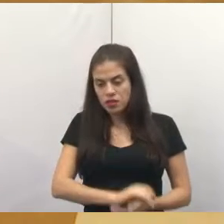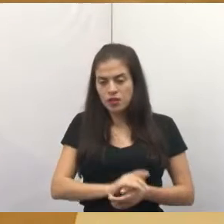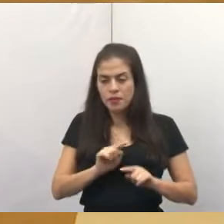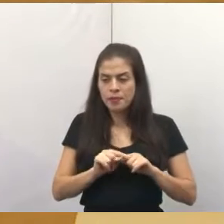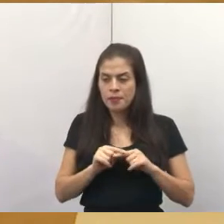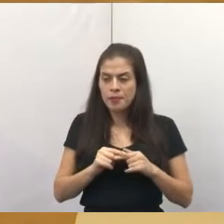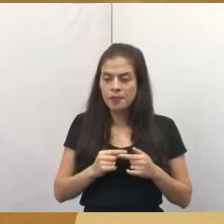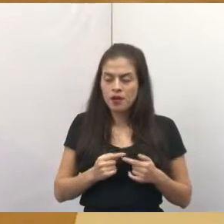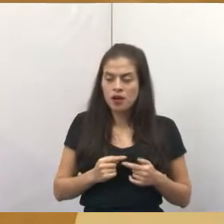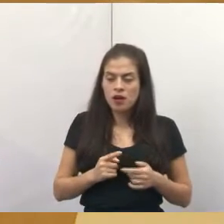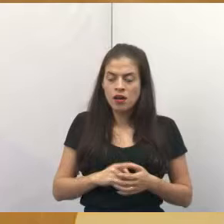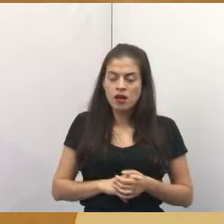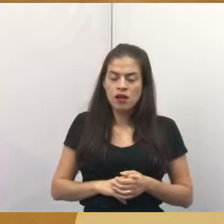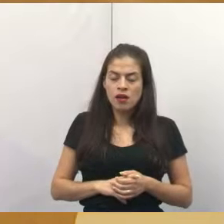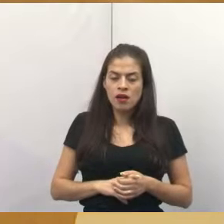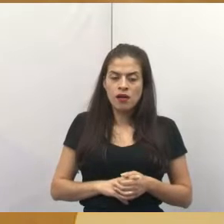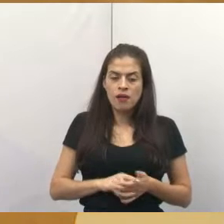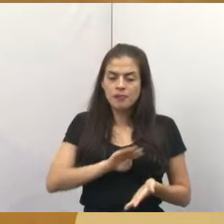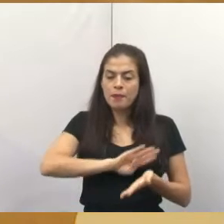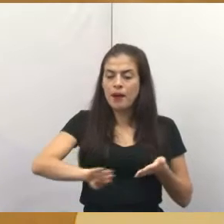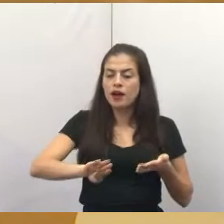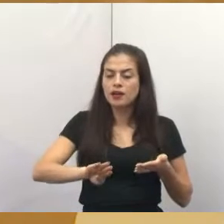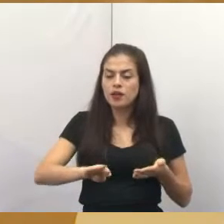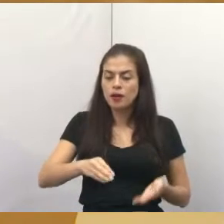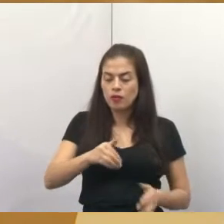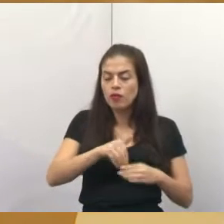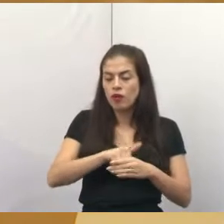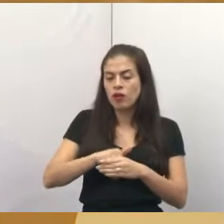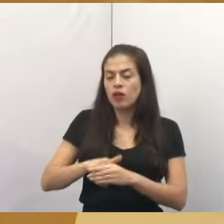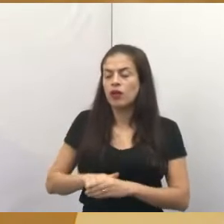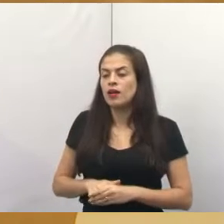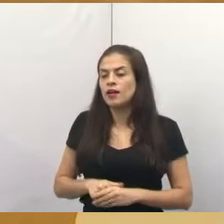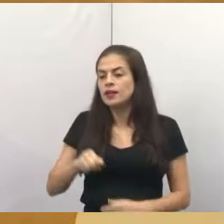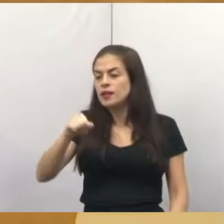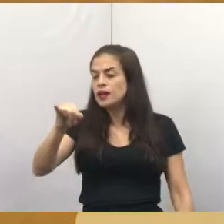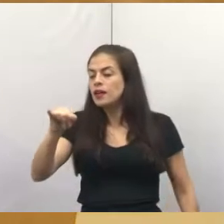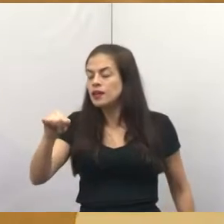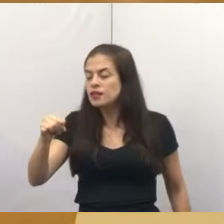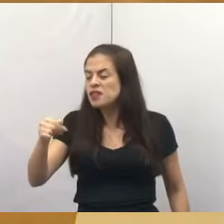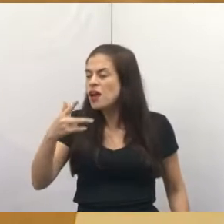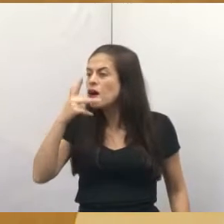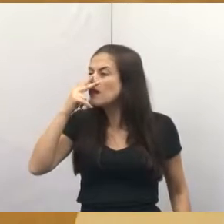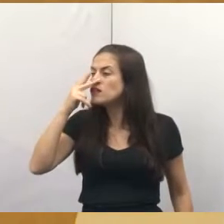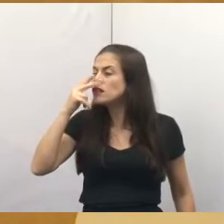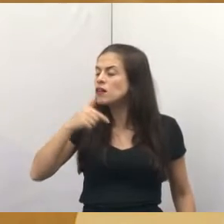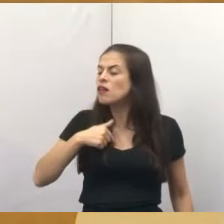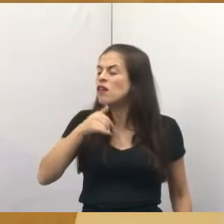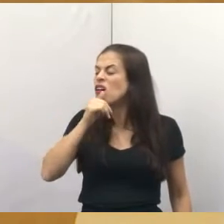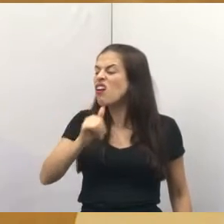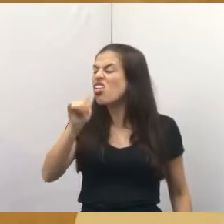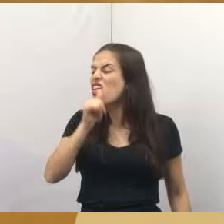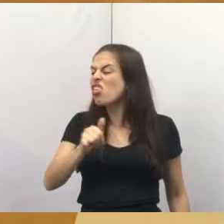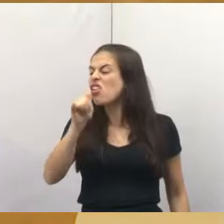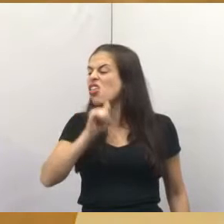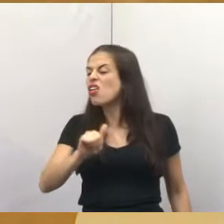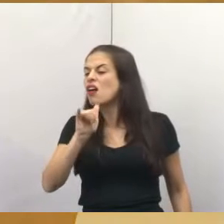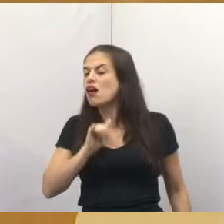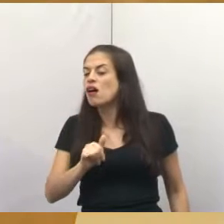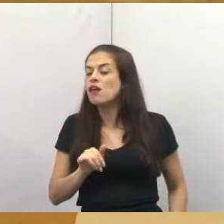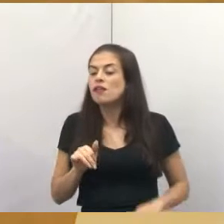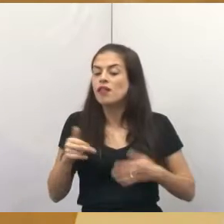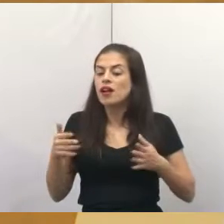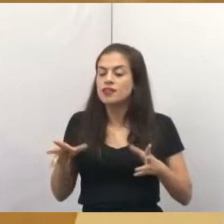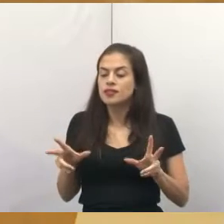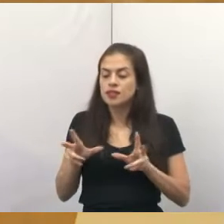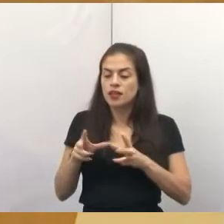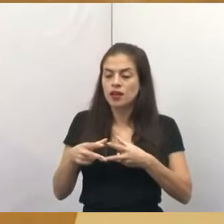voto. E se alguém achar que eu estou falando muito, desculpa aí, mas essa Câmara